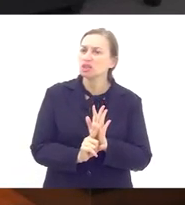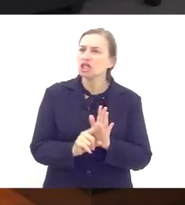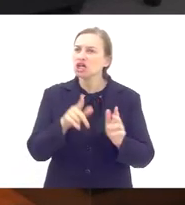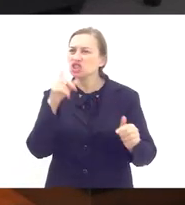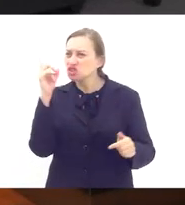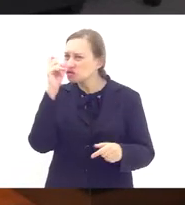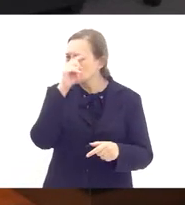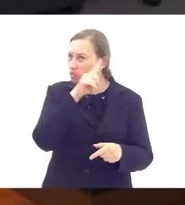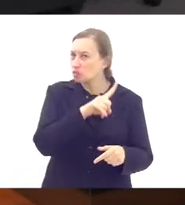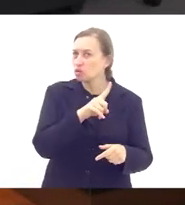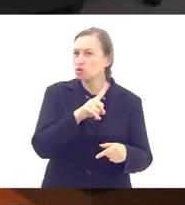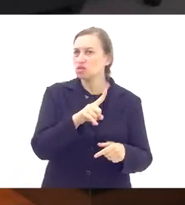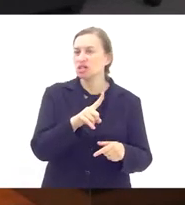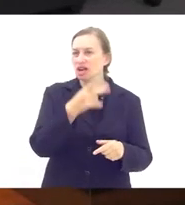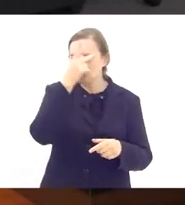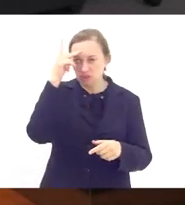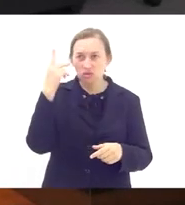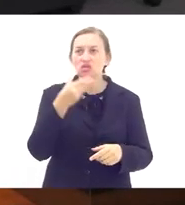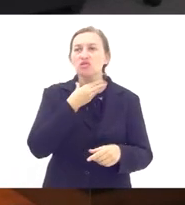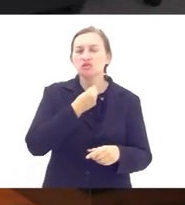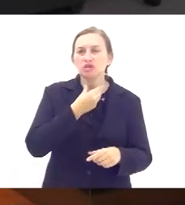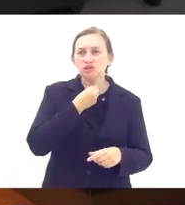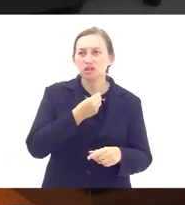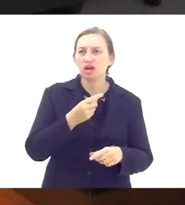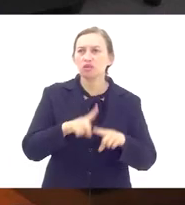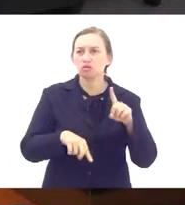dificulte a falsificação desses produtos.